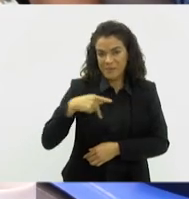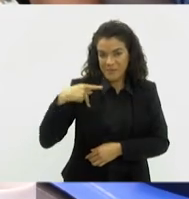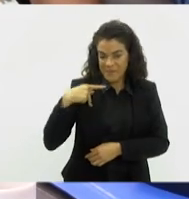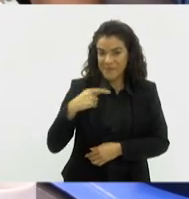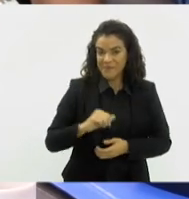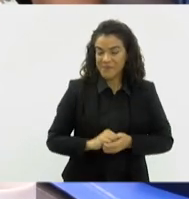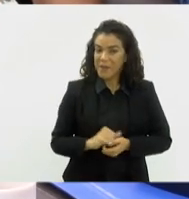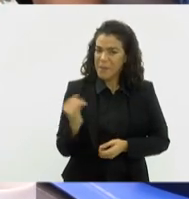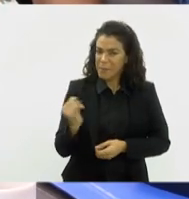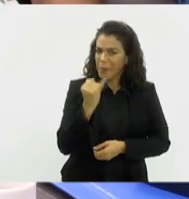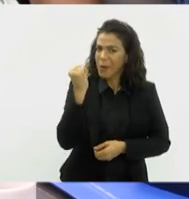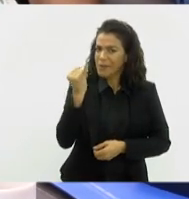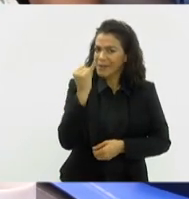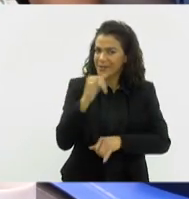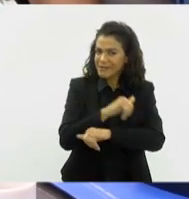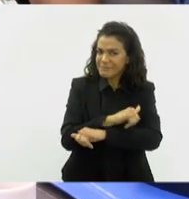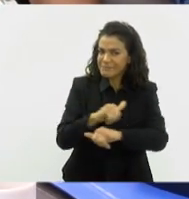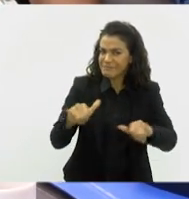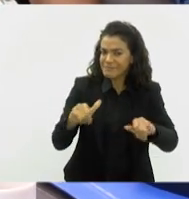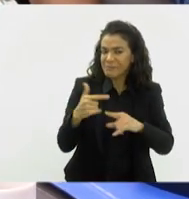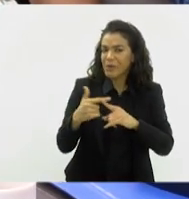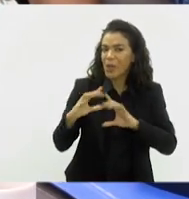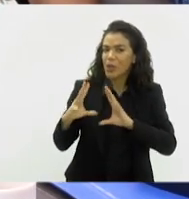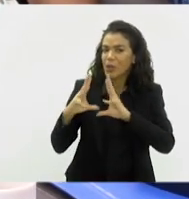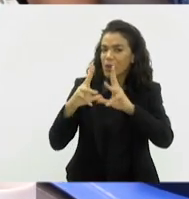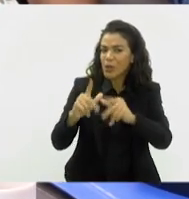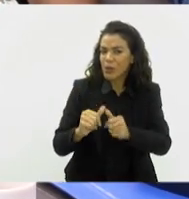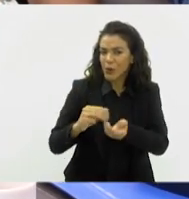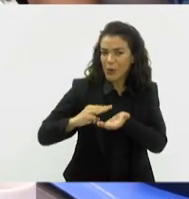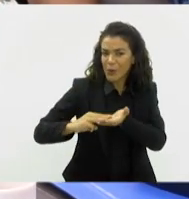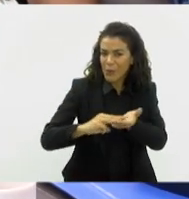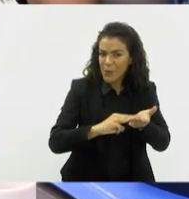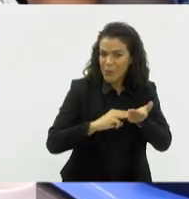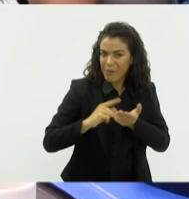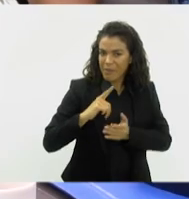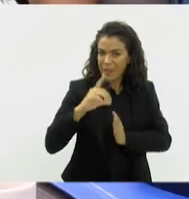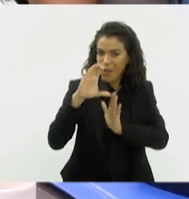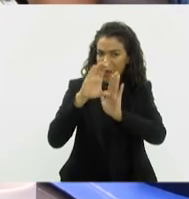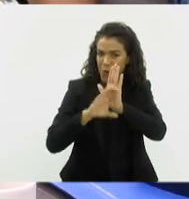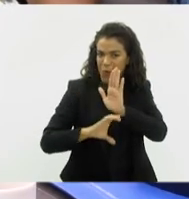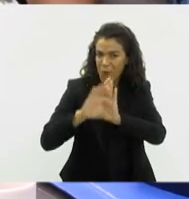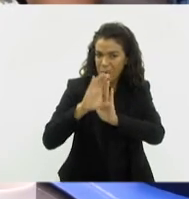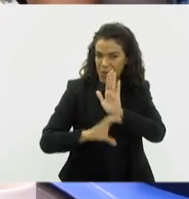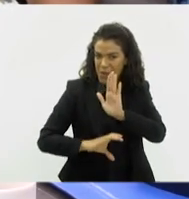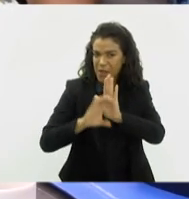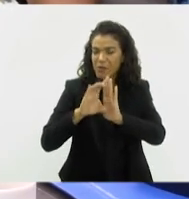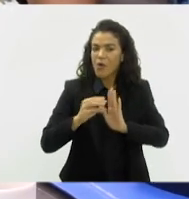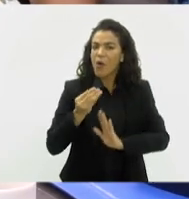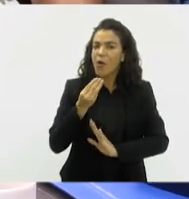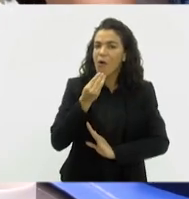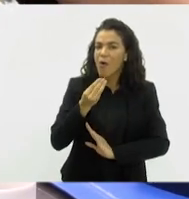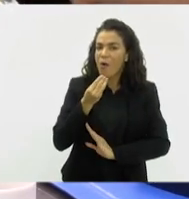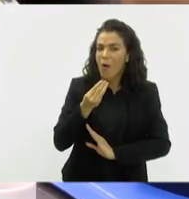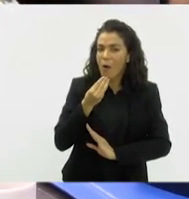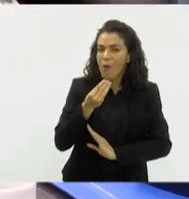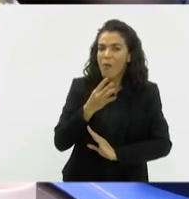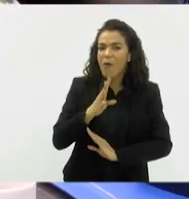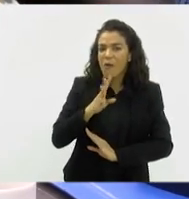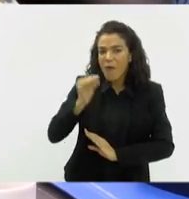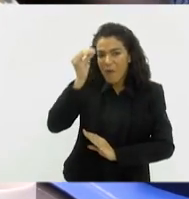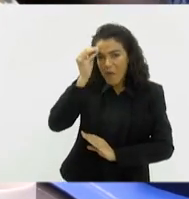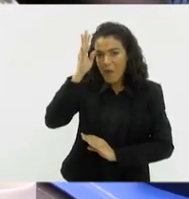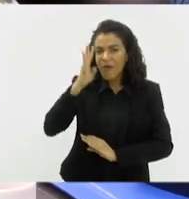colocar isso, porque, assim, todos os membros do comitê, quando receberam os currículos, quando tiveram a oportunidade de conhecer todos